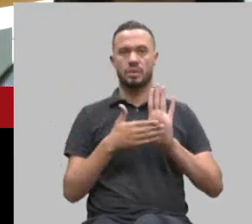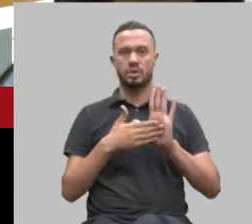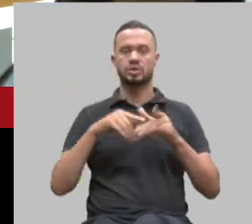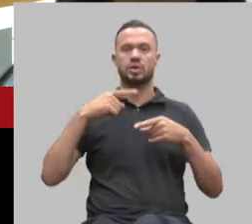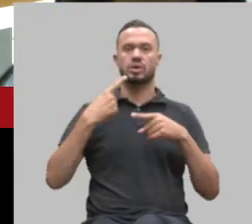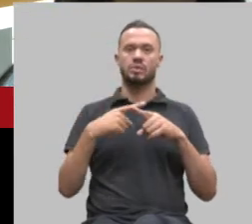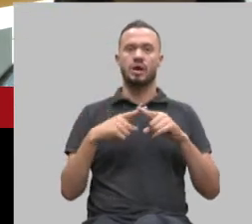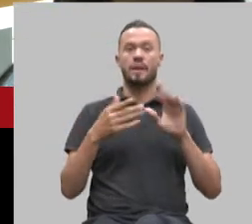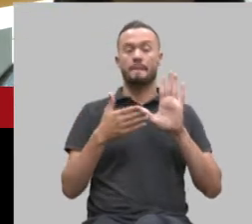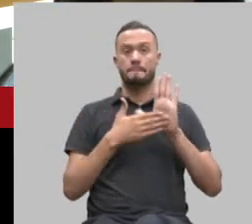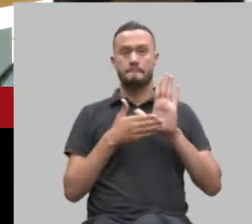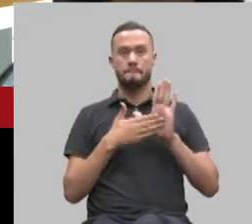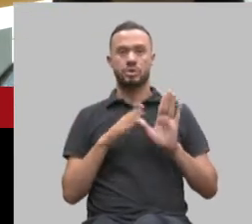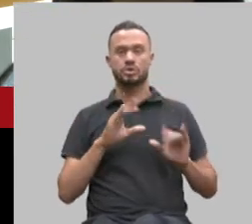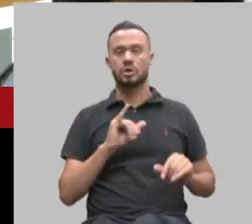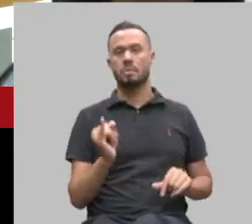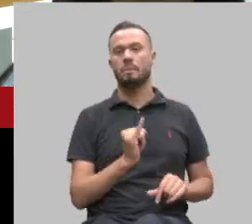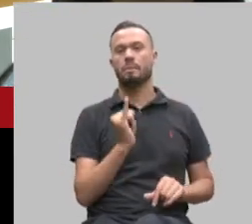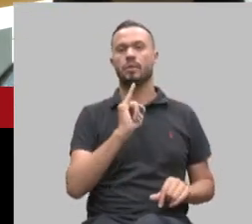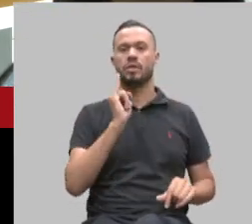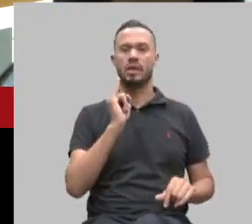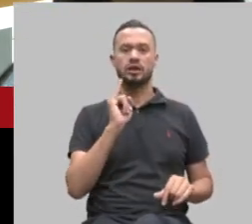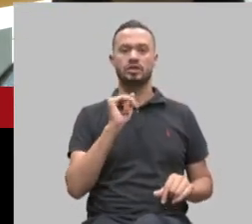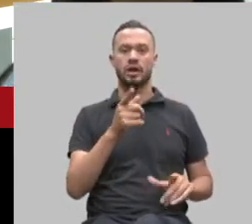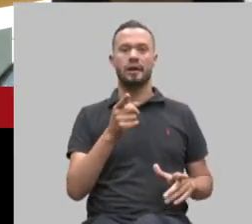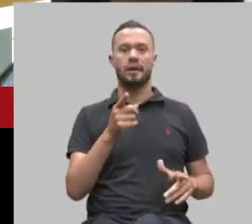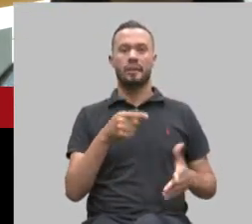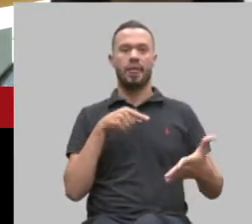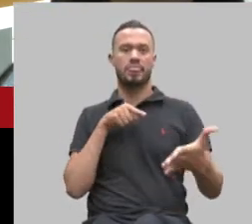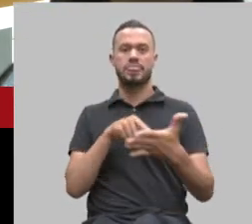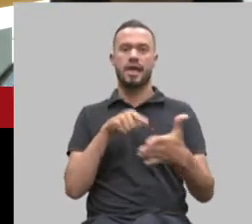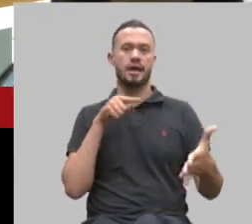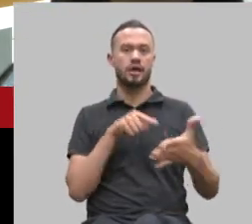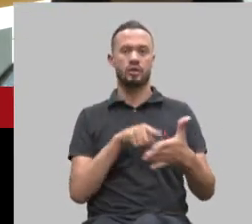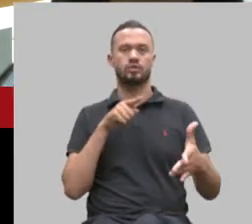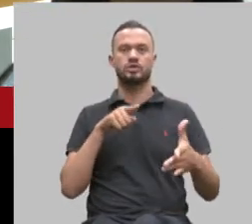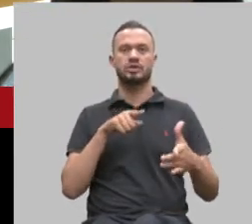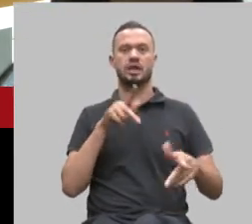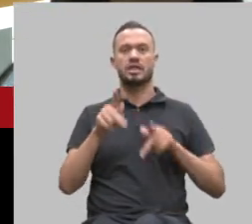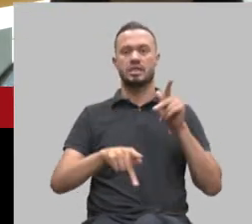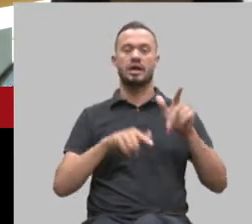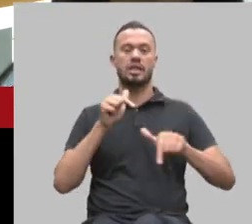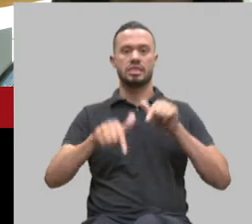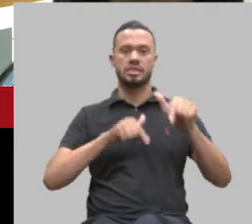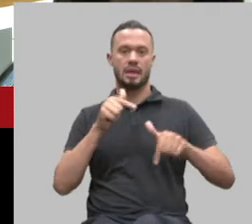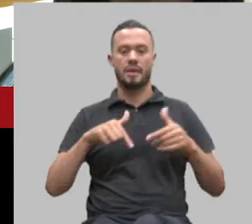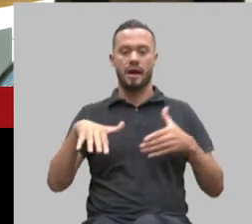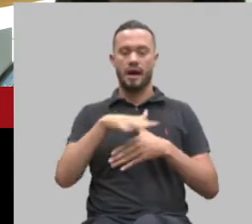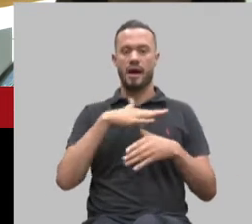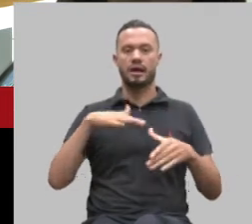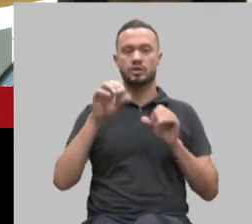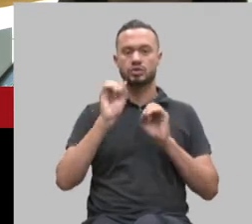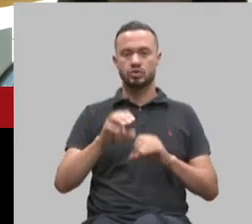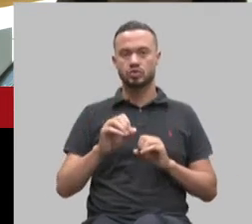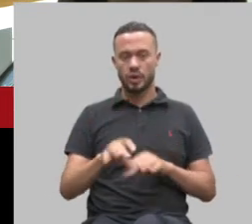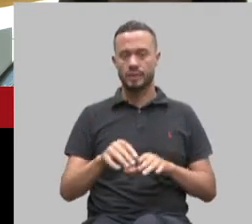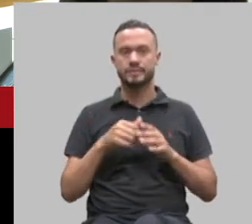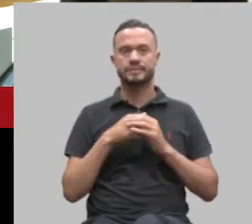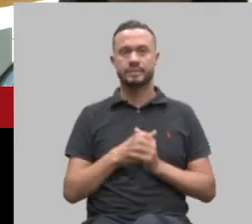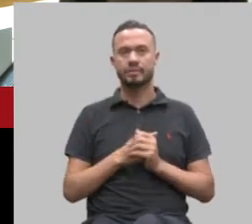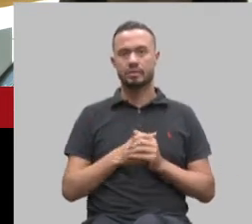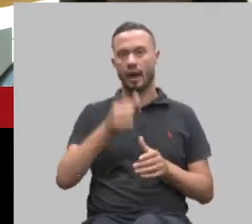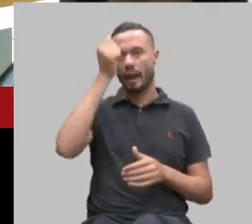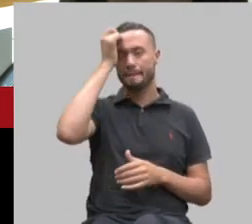proposta é de suma importância para as denúncias contra servidores públicos da rede Educacional de ensino Imagine que essa